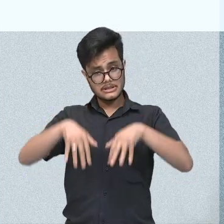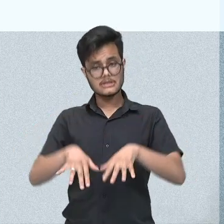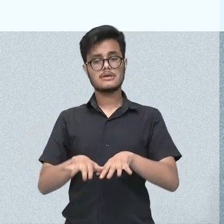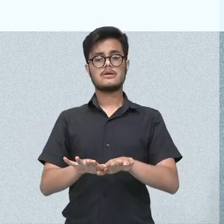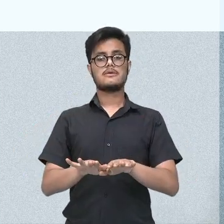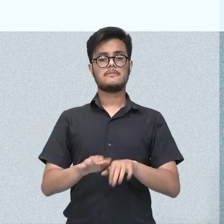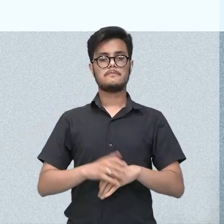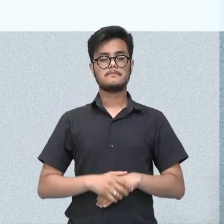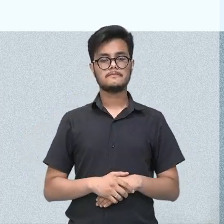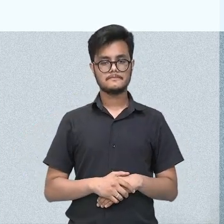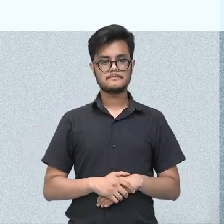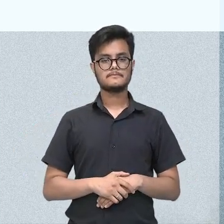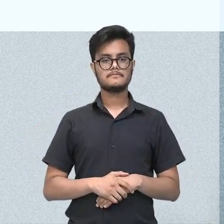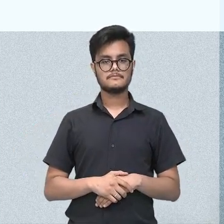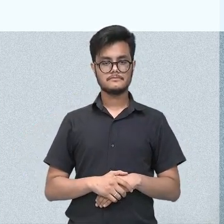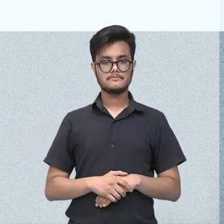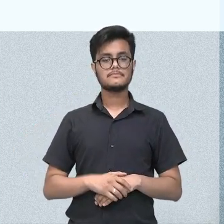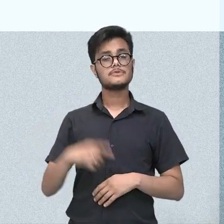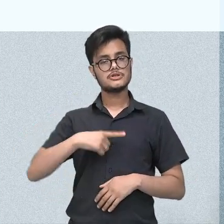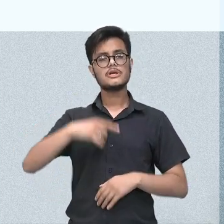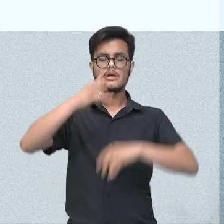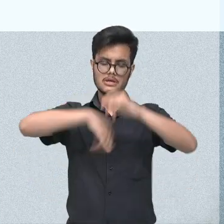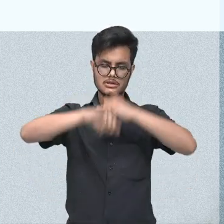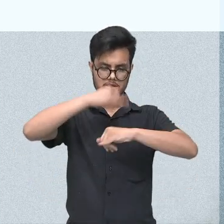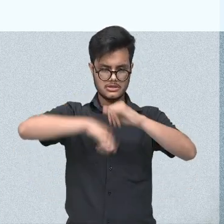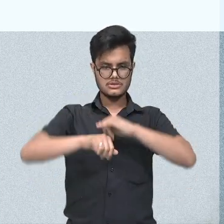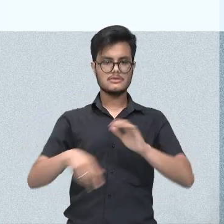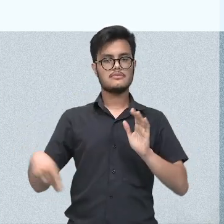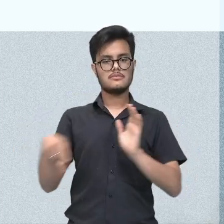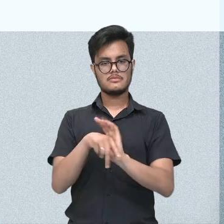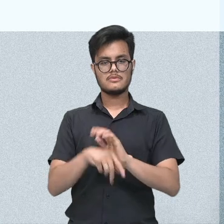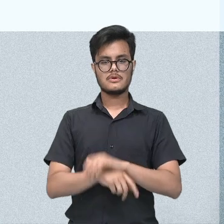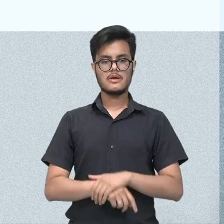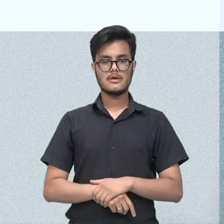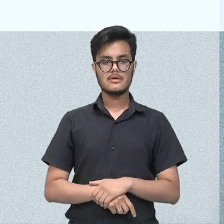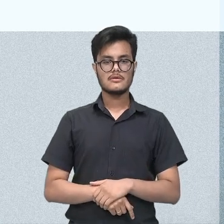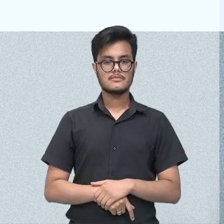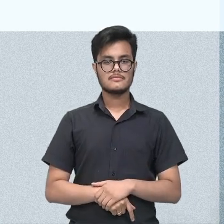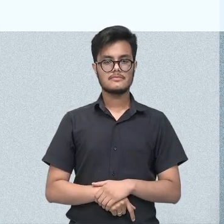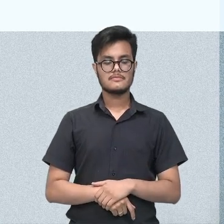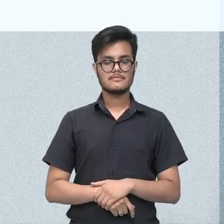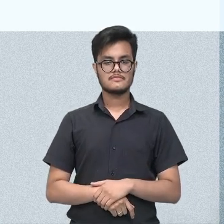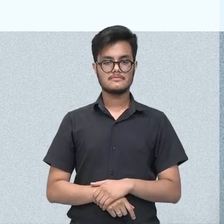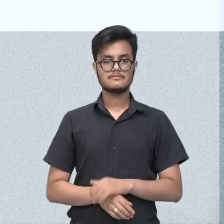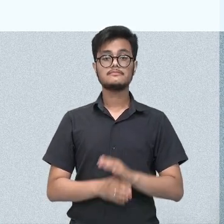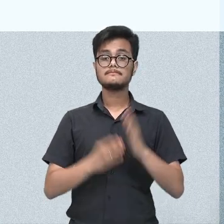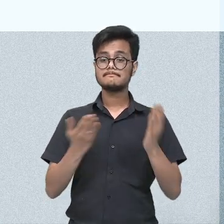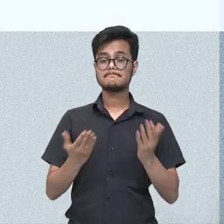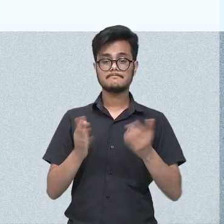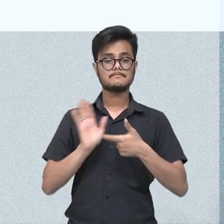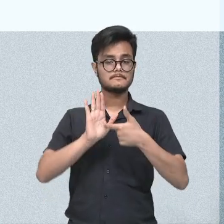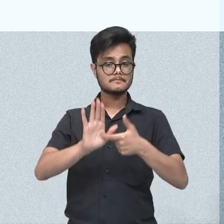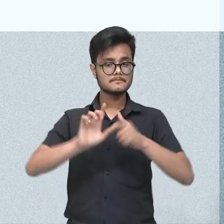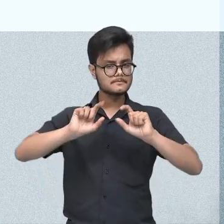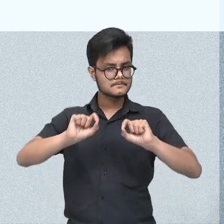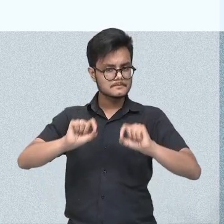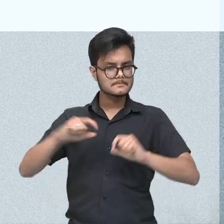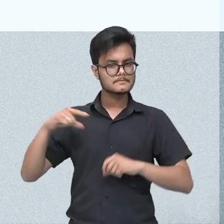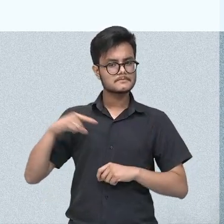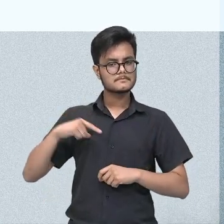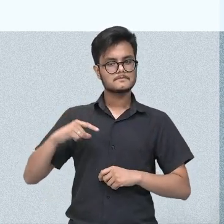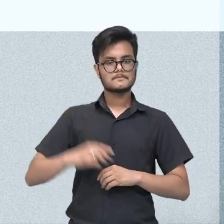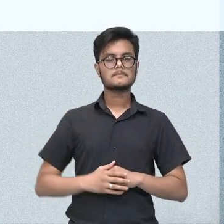assim como um grande reservatório de cargas elétricas. No caso apresentado, nós temos